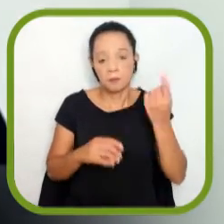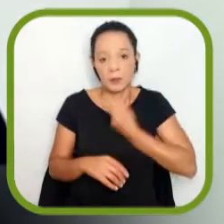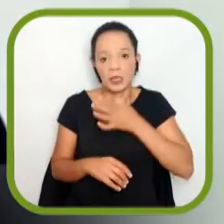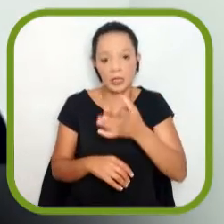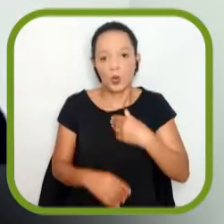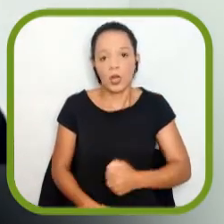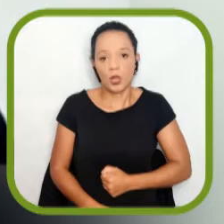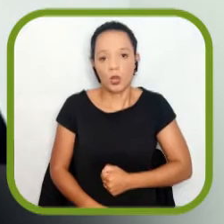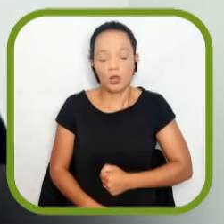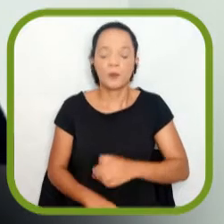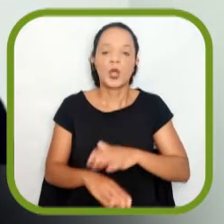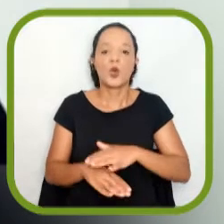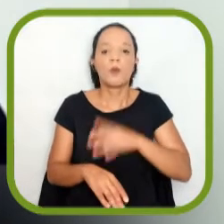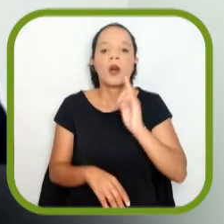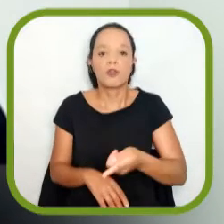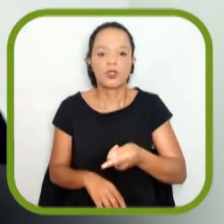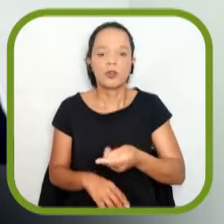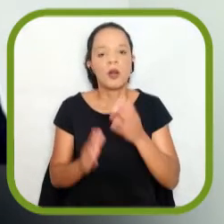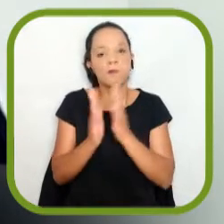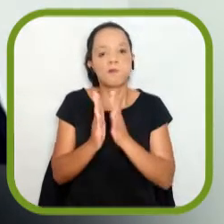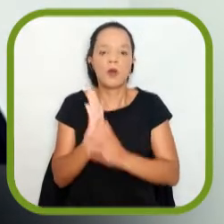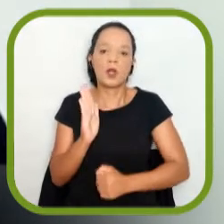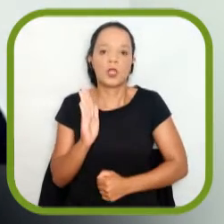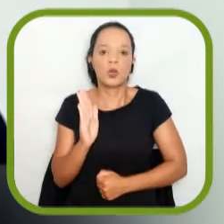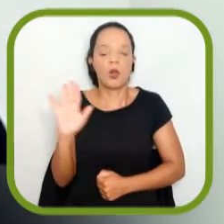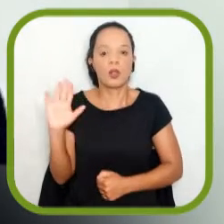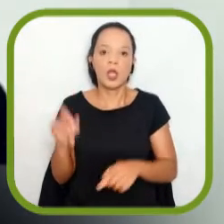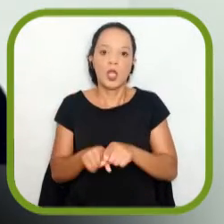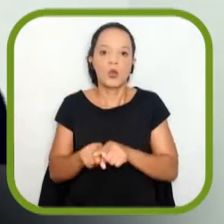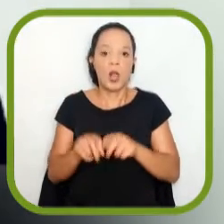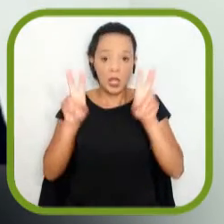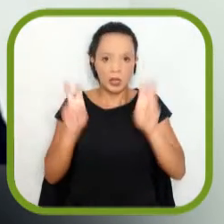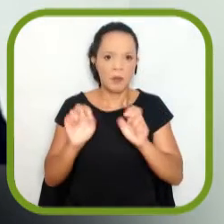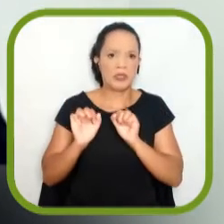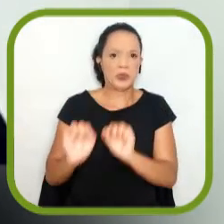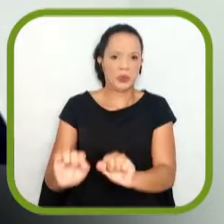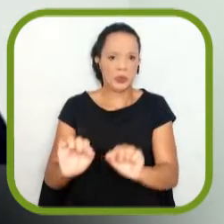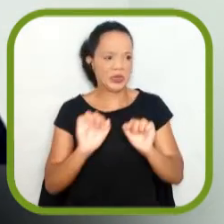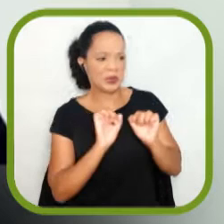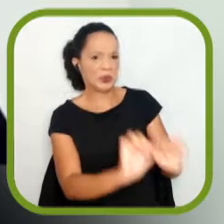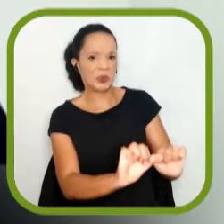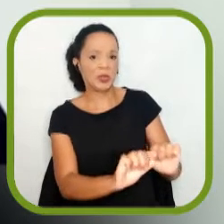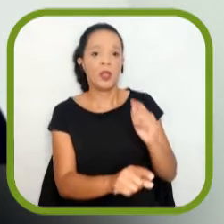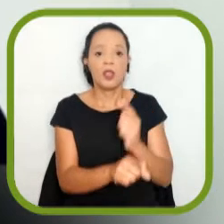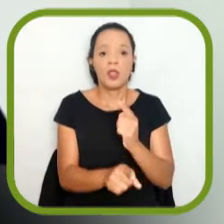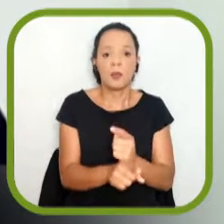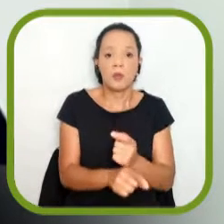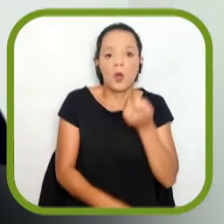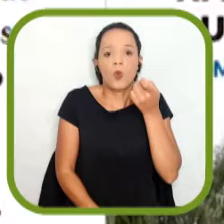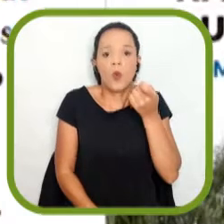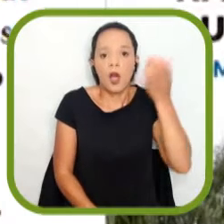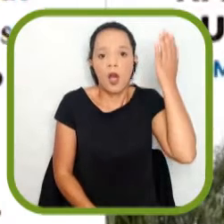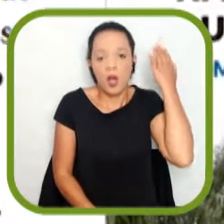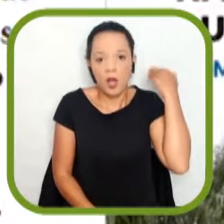dizê-lo, embora eu seja católico, pela Igreja Católica, que era altamente repressiva sobre essas questões e que ainda